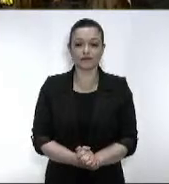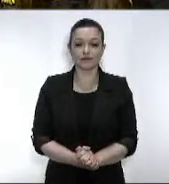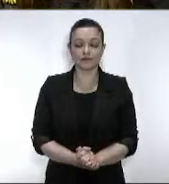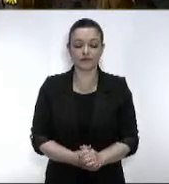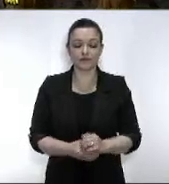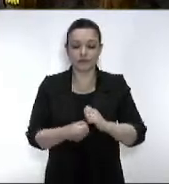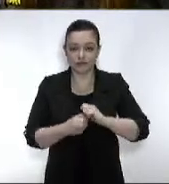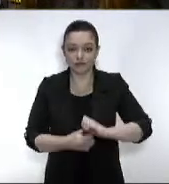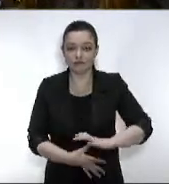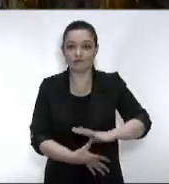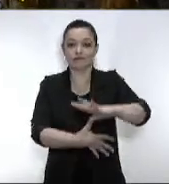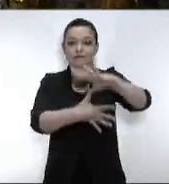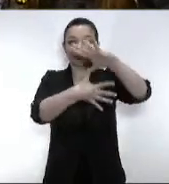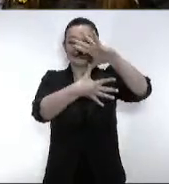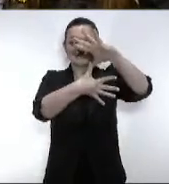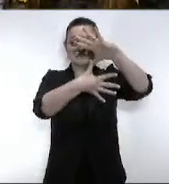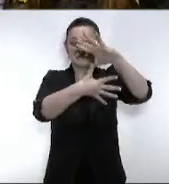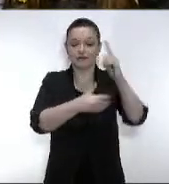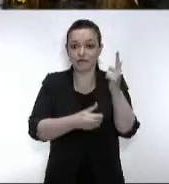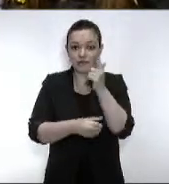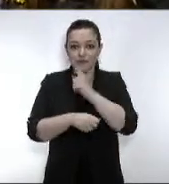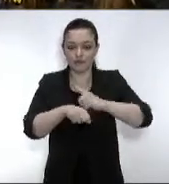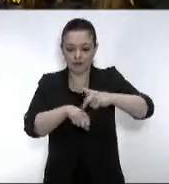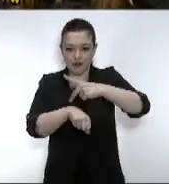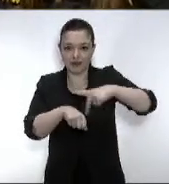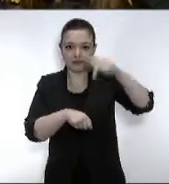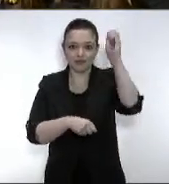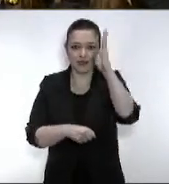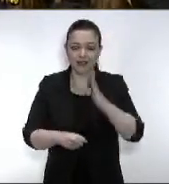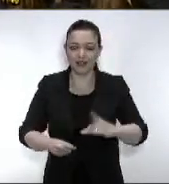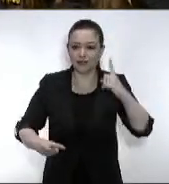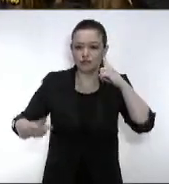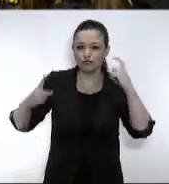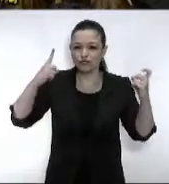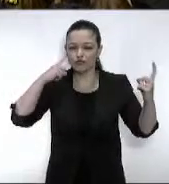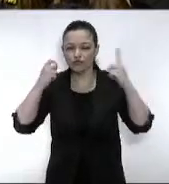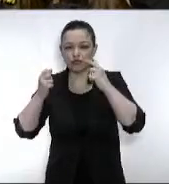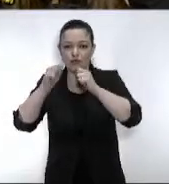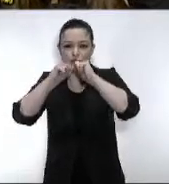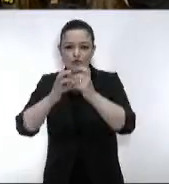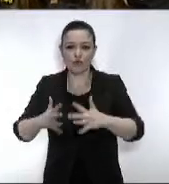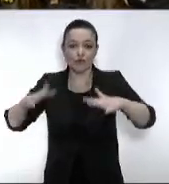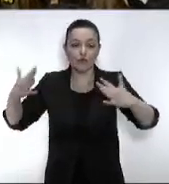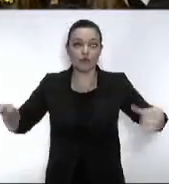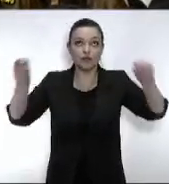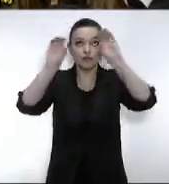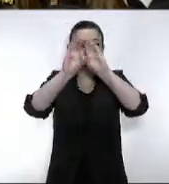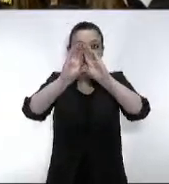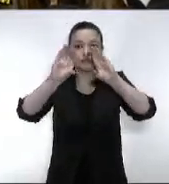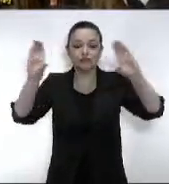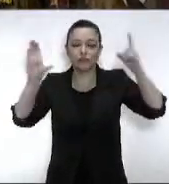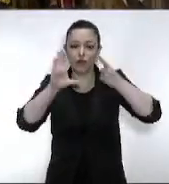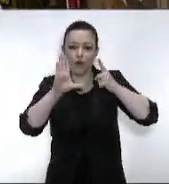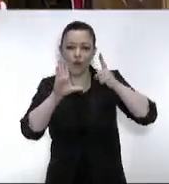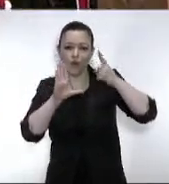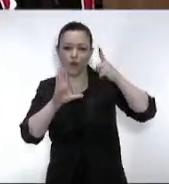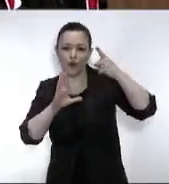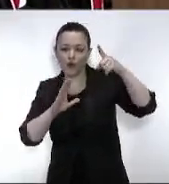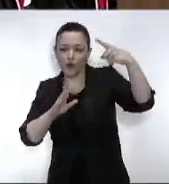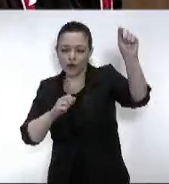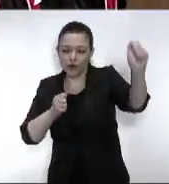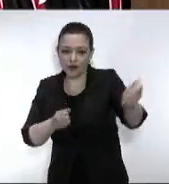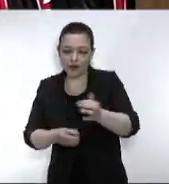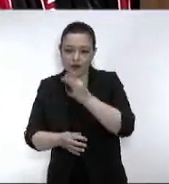Deitado eternamente imenso esplêndido, ao som do mar e a luz do céu profundo, fulguras ao